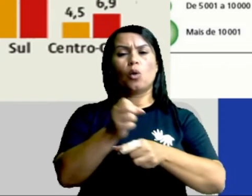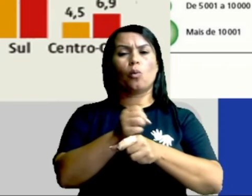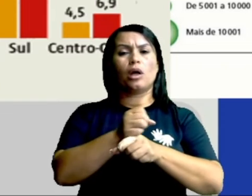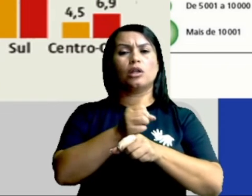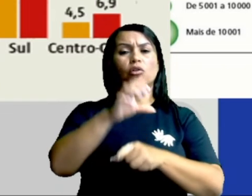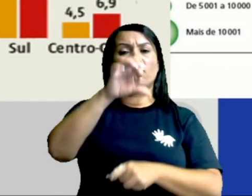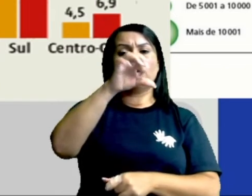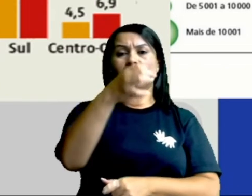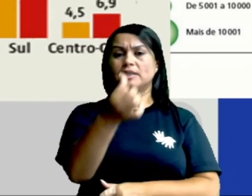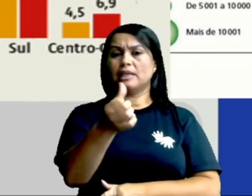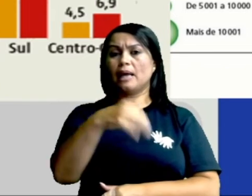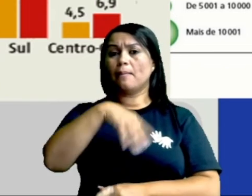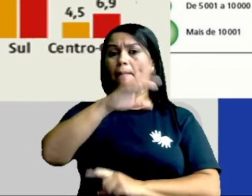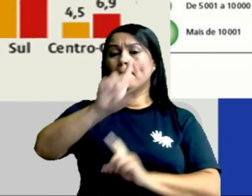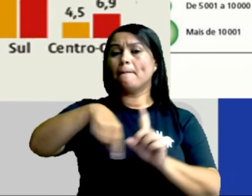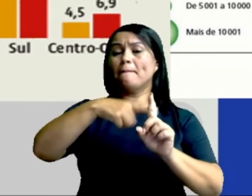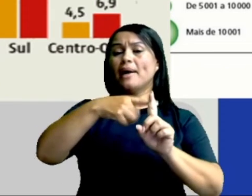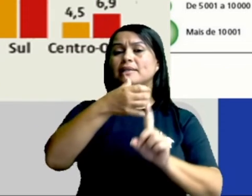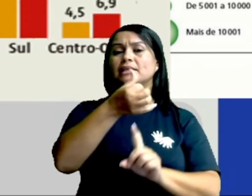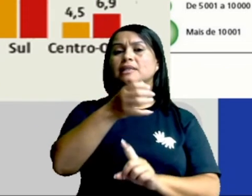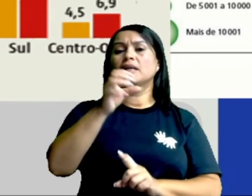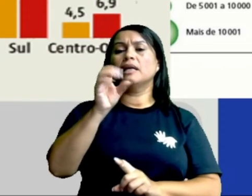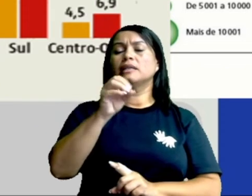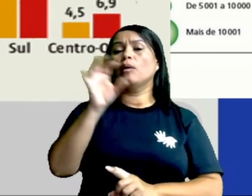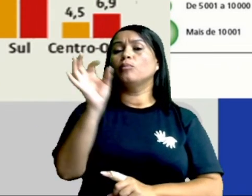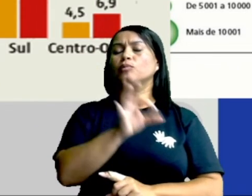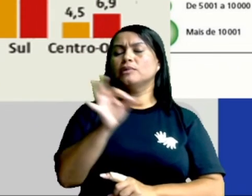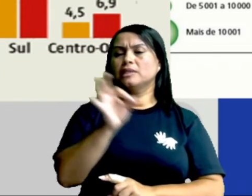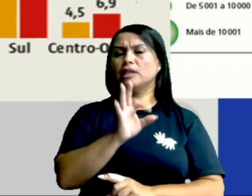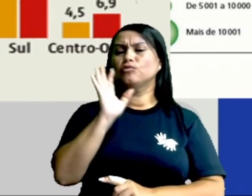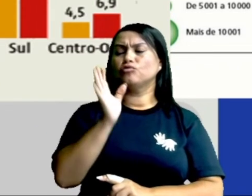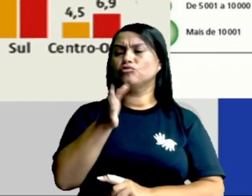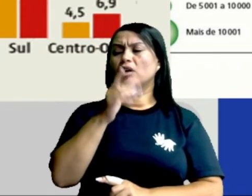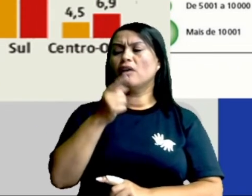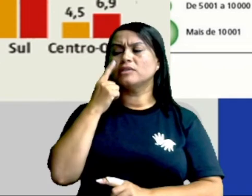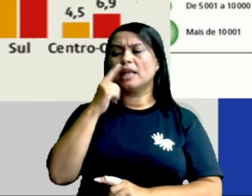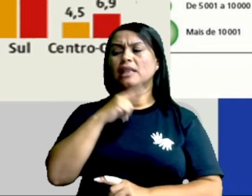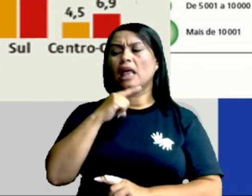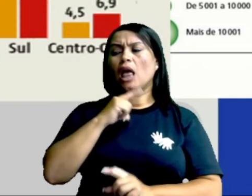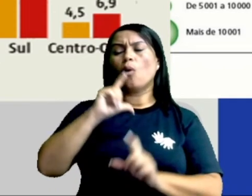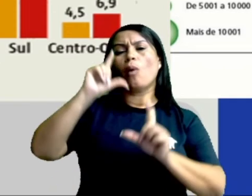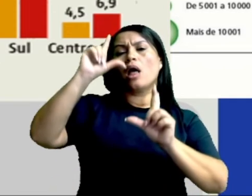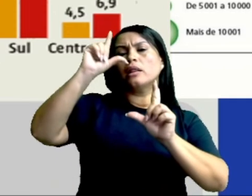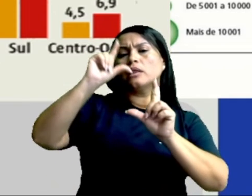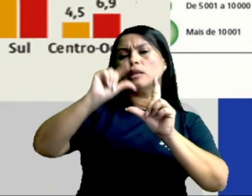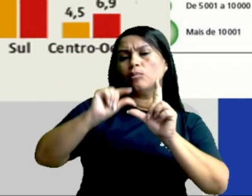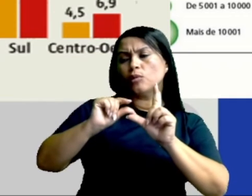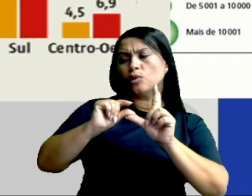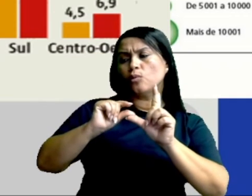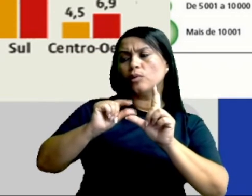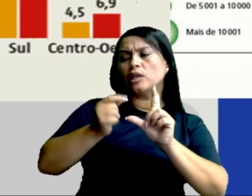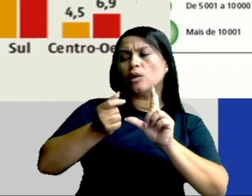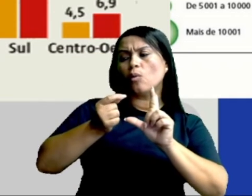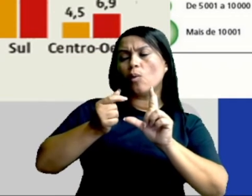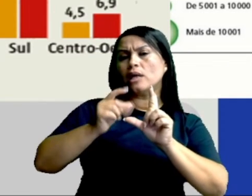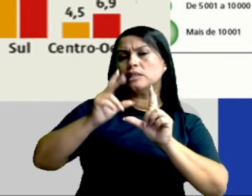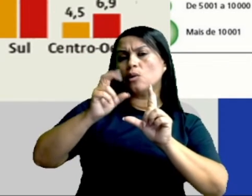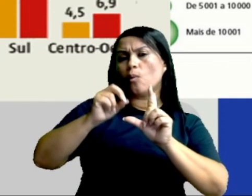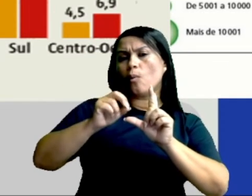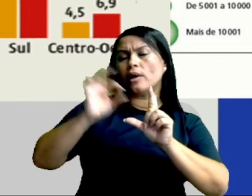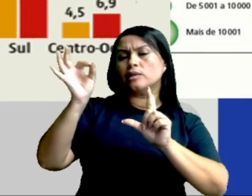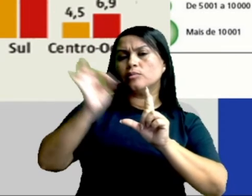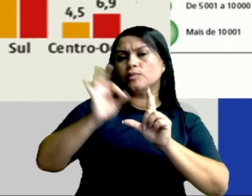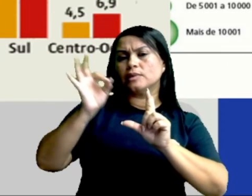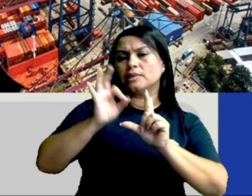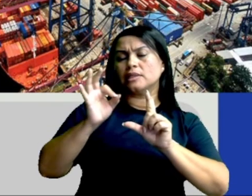de 60% da produção industrial estava na região Sudeste. Mais recentemente, você tem uma diminuída, mas ainda assim quase 50% da